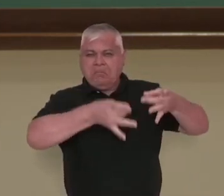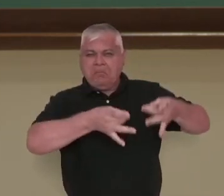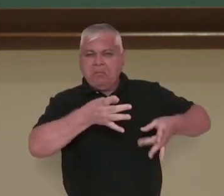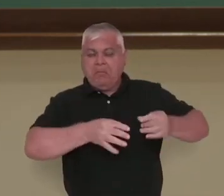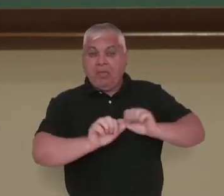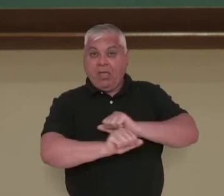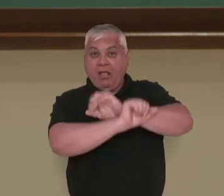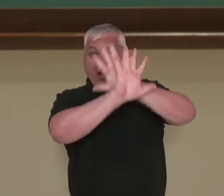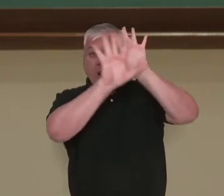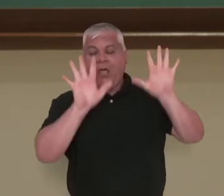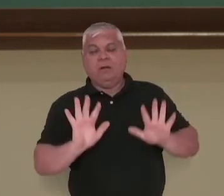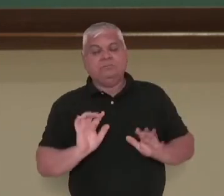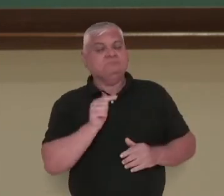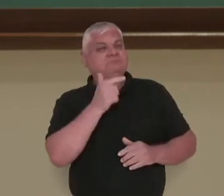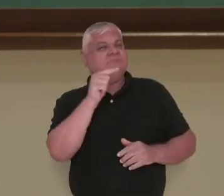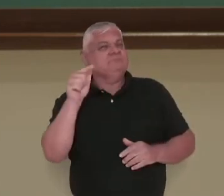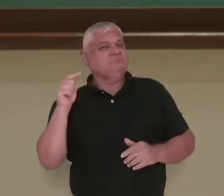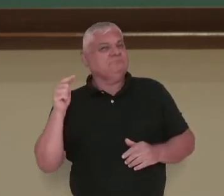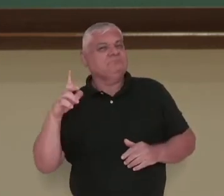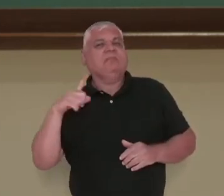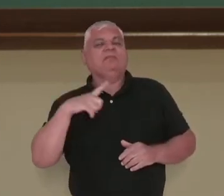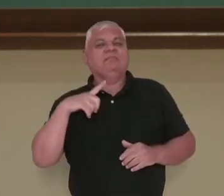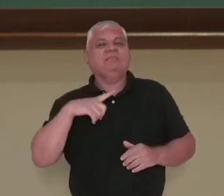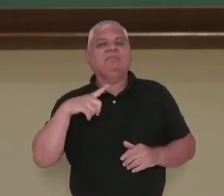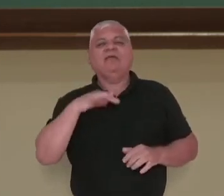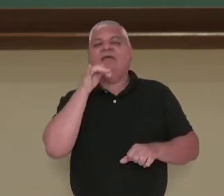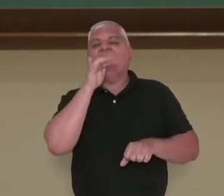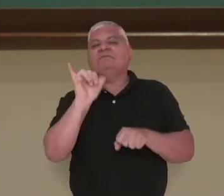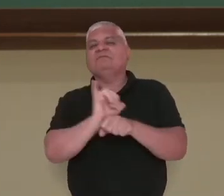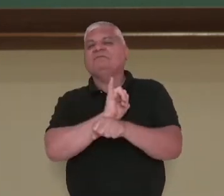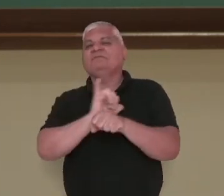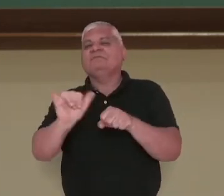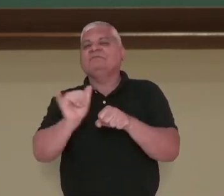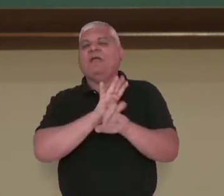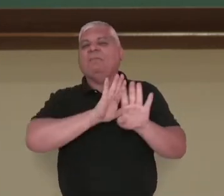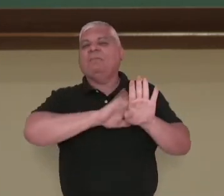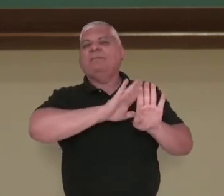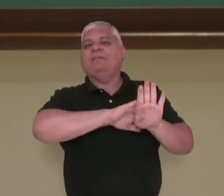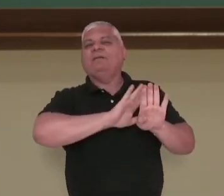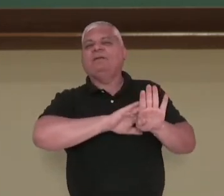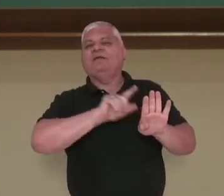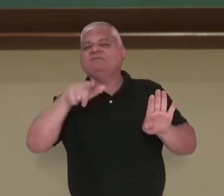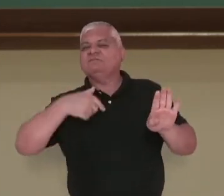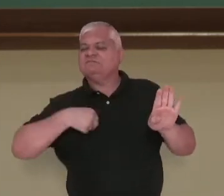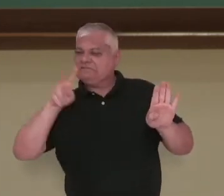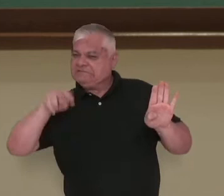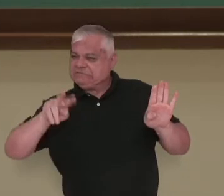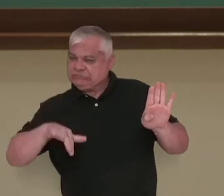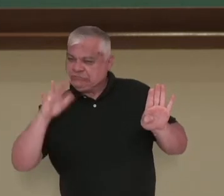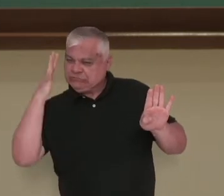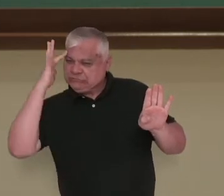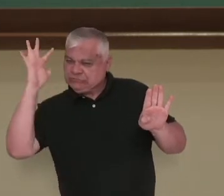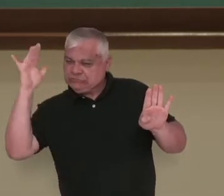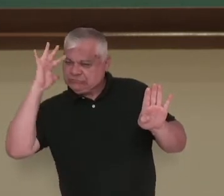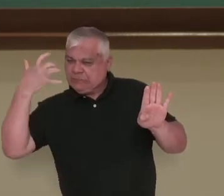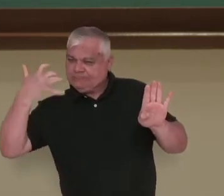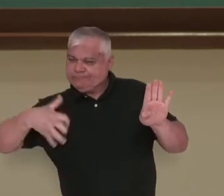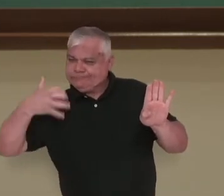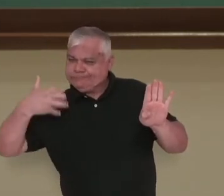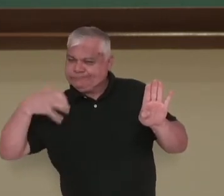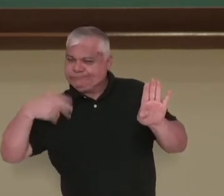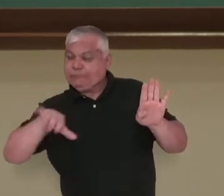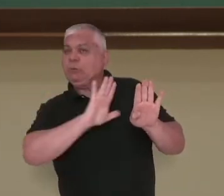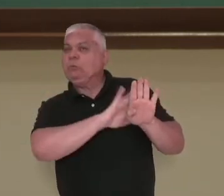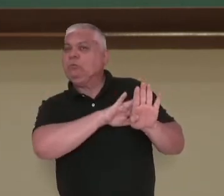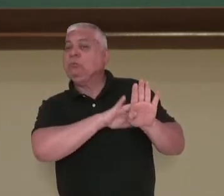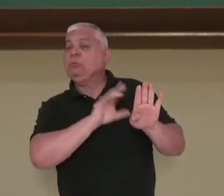forma explicitada. Algumas informações ficam implícitas e o leitor tem que preencher algumas lacunas, né? E